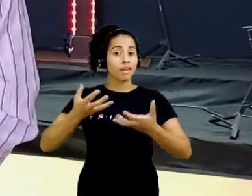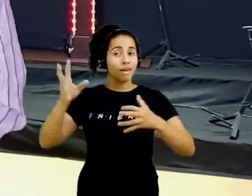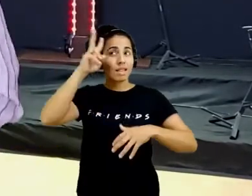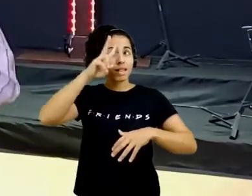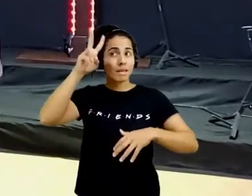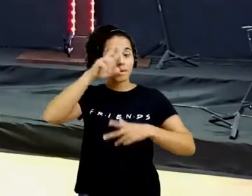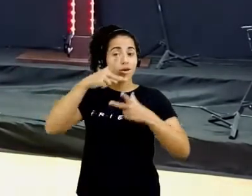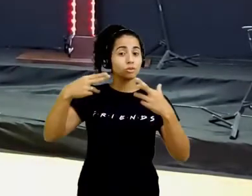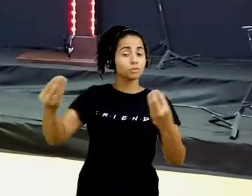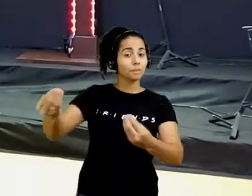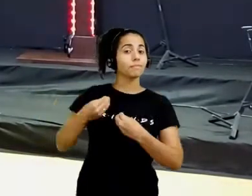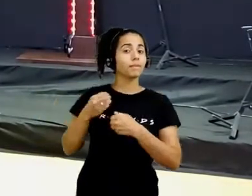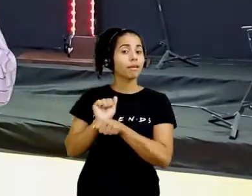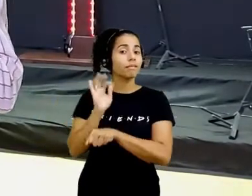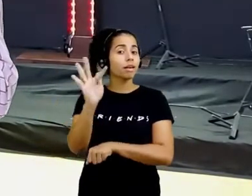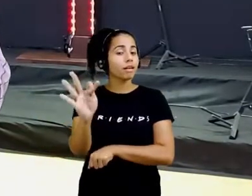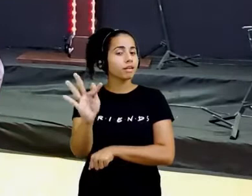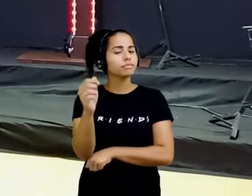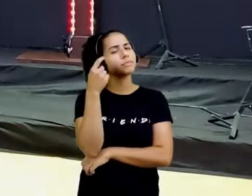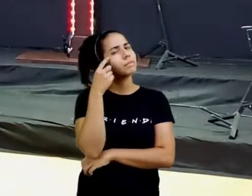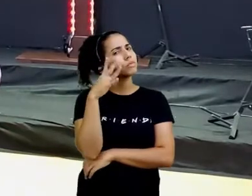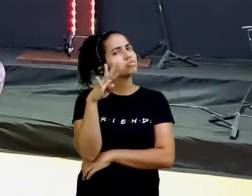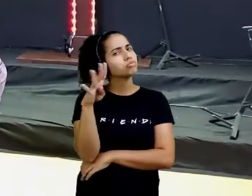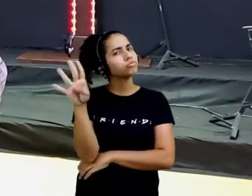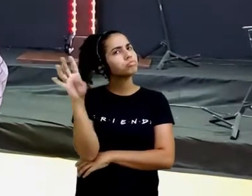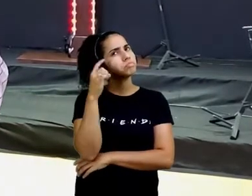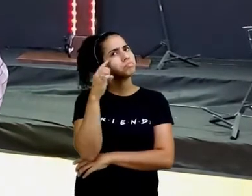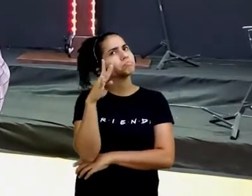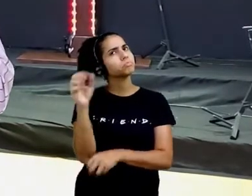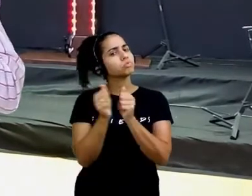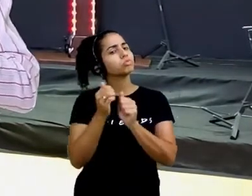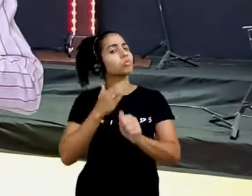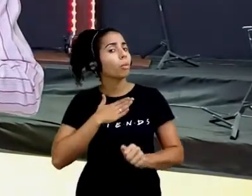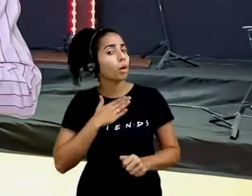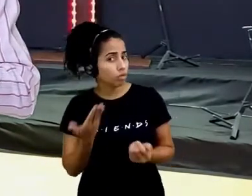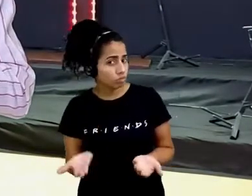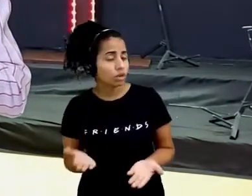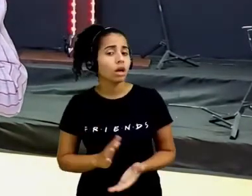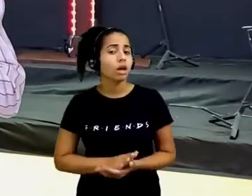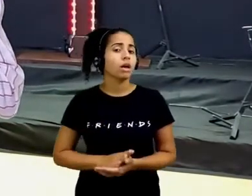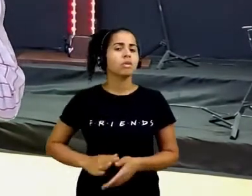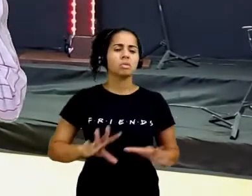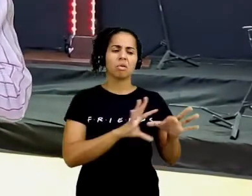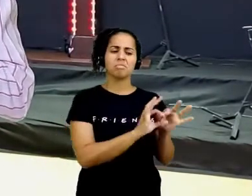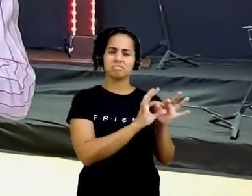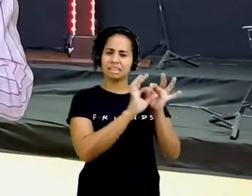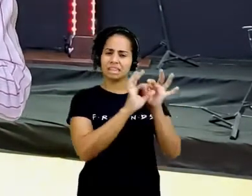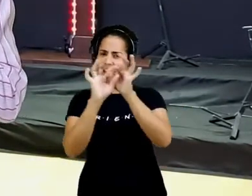que me pode dar esperança. Imagine, querido, raciocine comigo todo esse